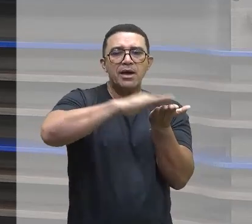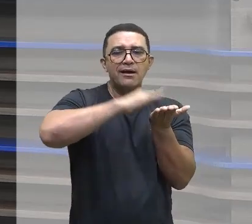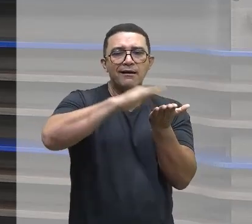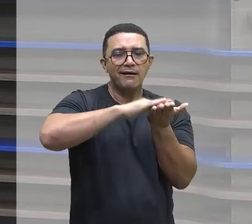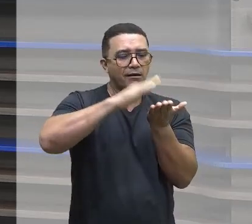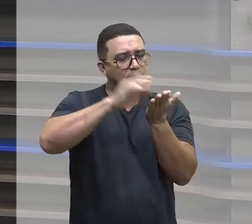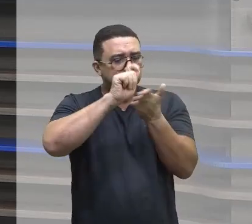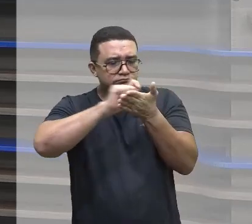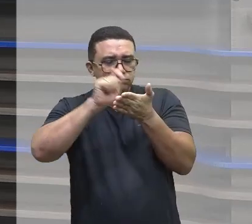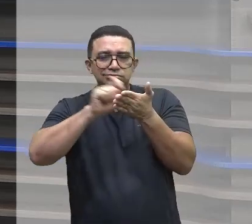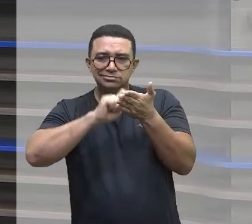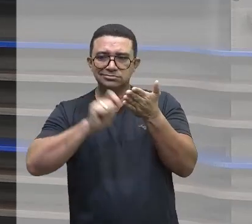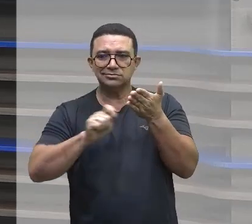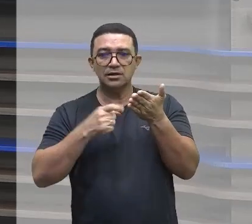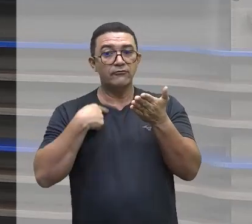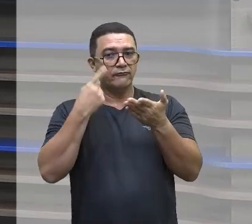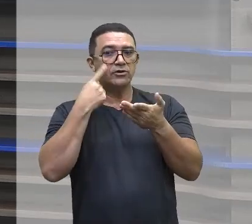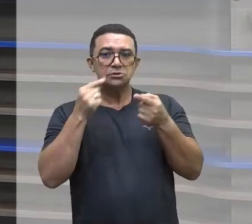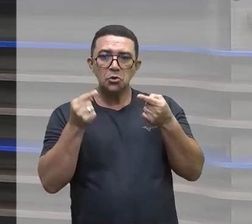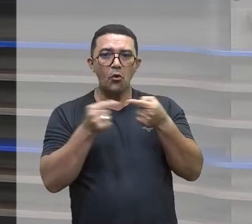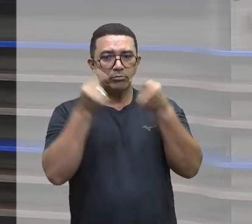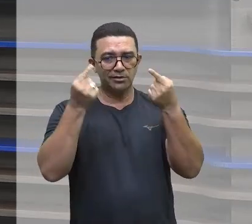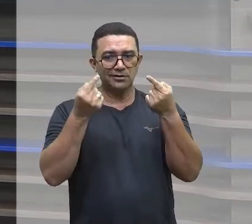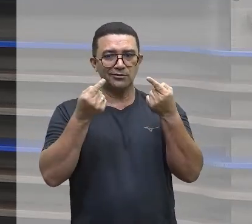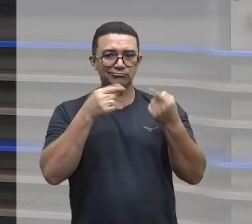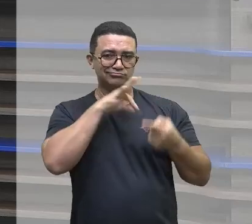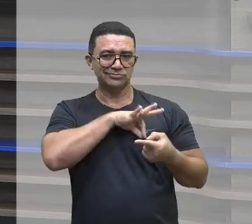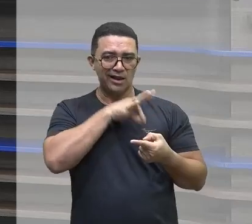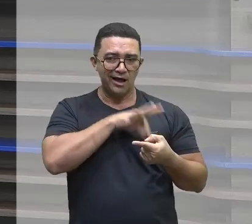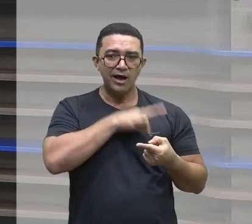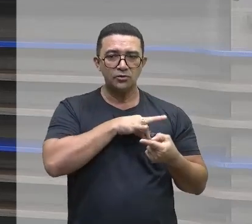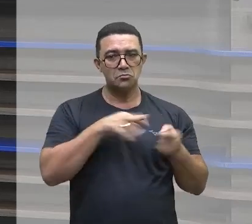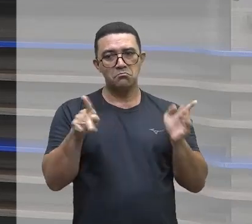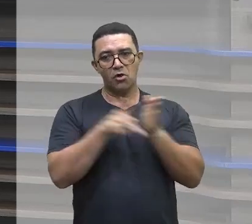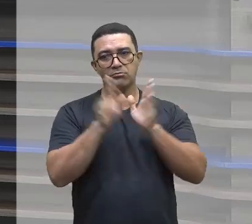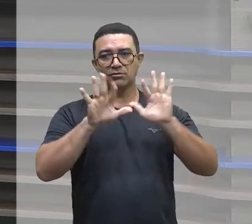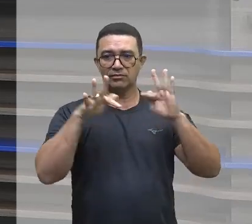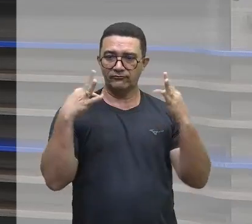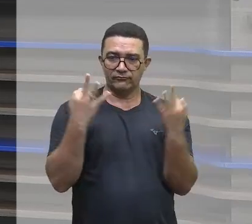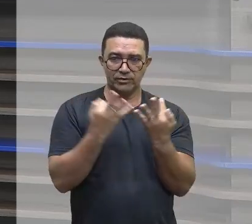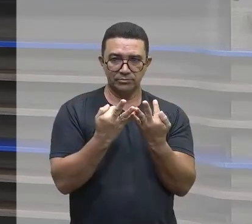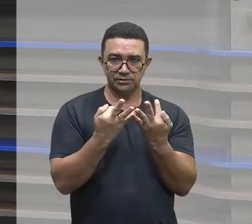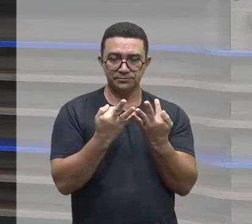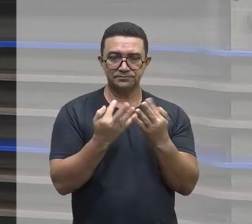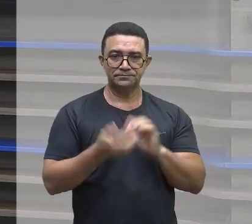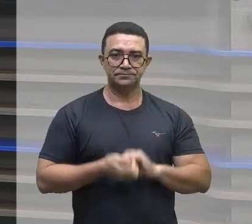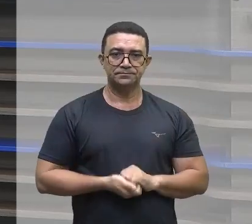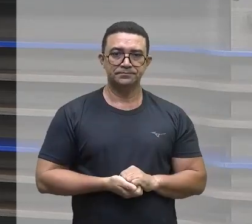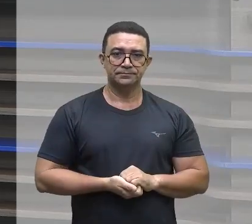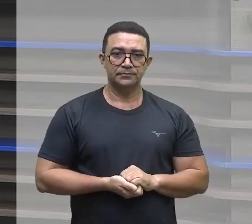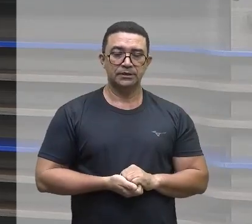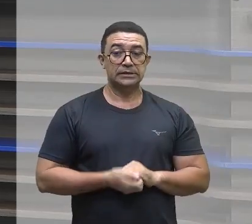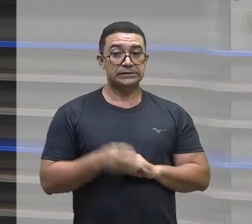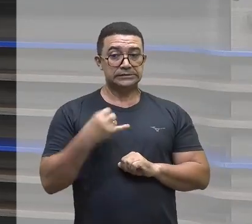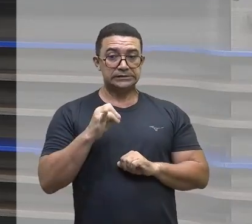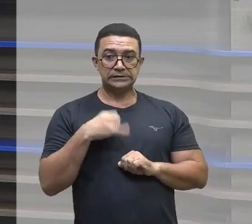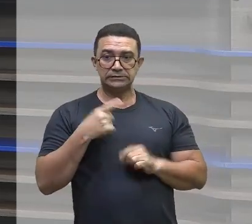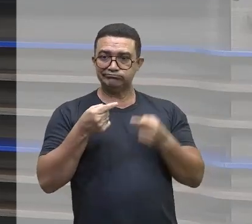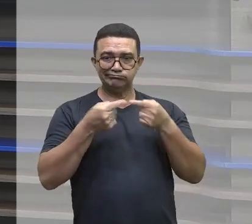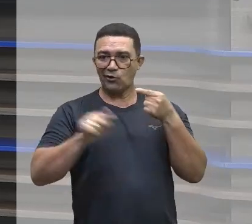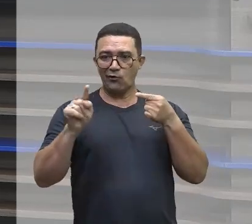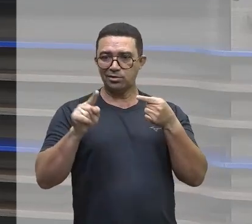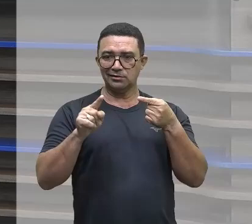com o orçamento da família, se ela condiz com o dinheiro que chega para vocês todos os meses. Se não, é